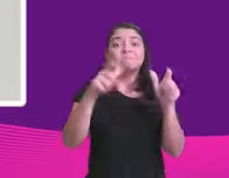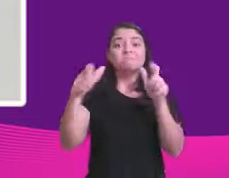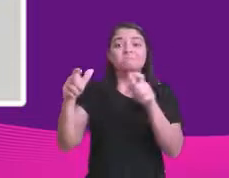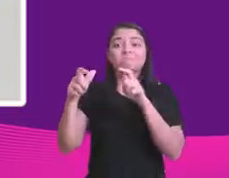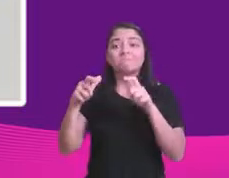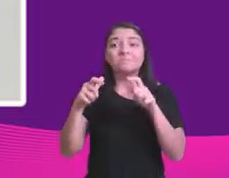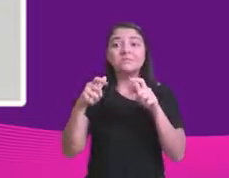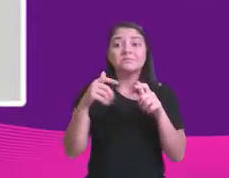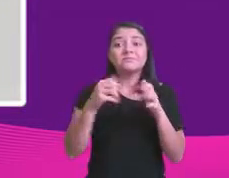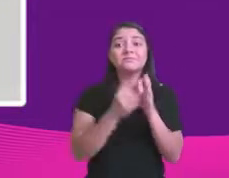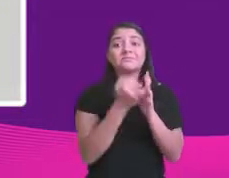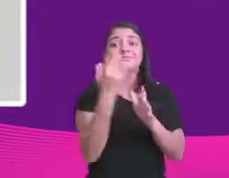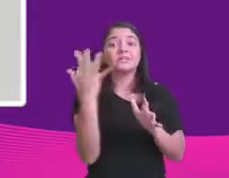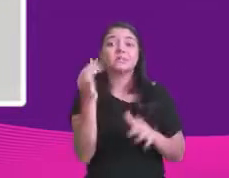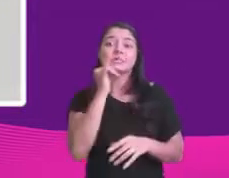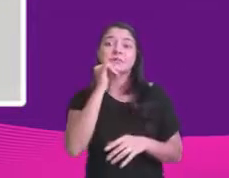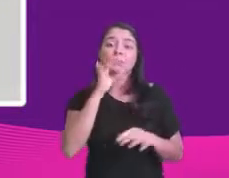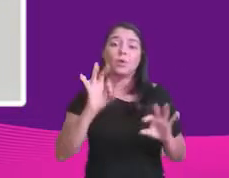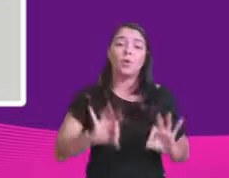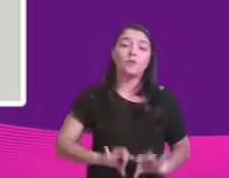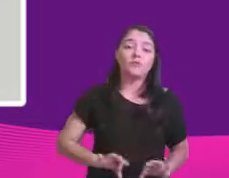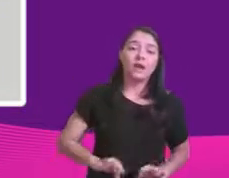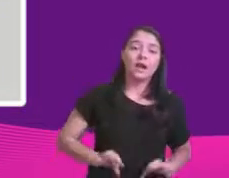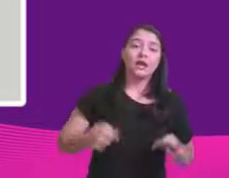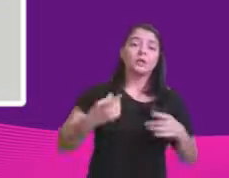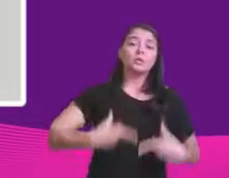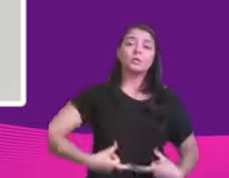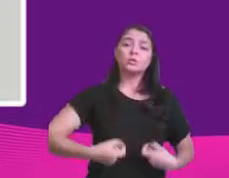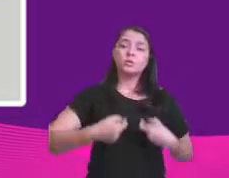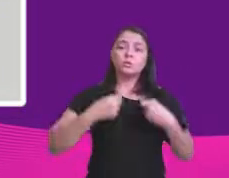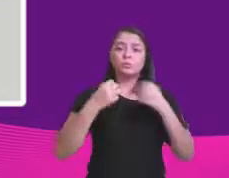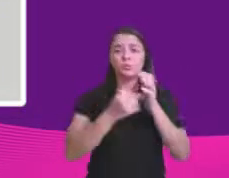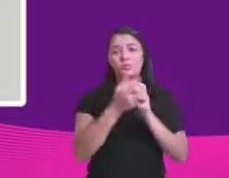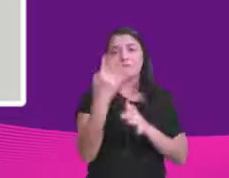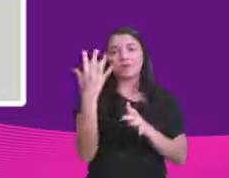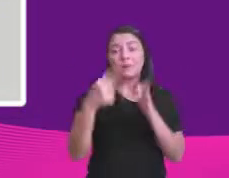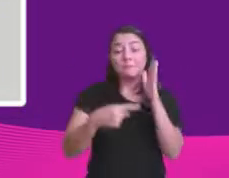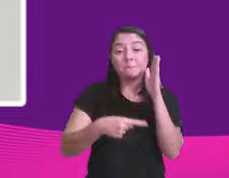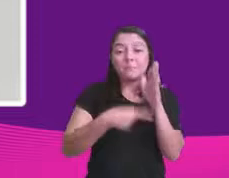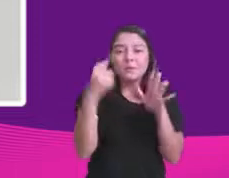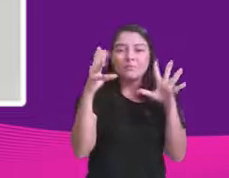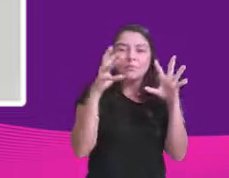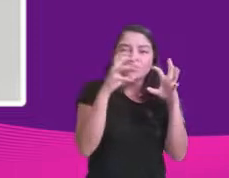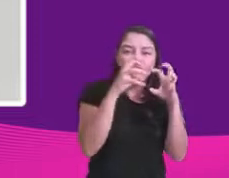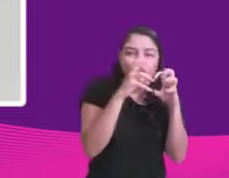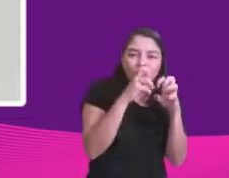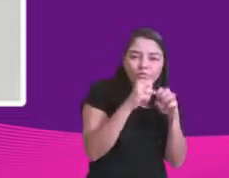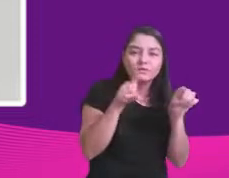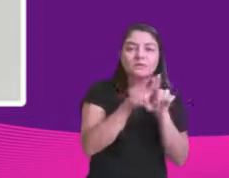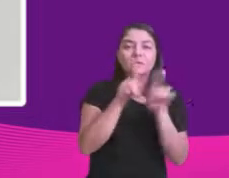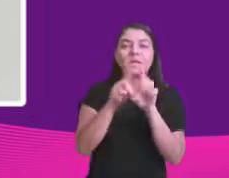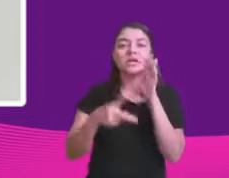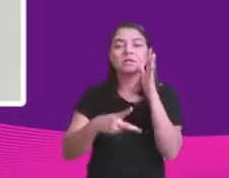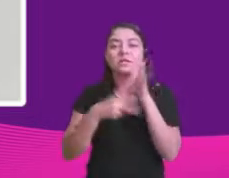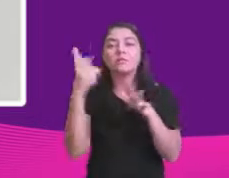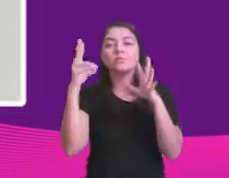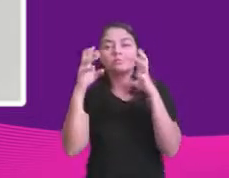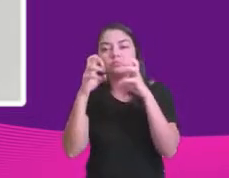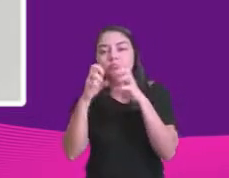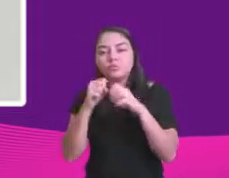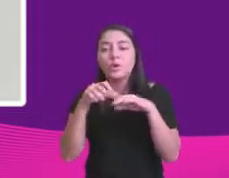ovário e nos outros tumores, então, tanto na primeira ressecção, na citorredução primária, na citorredução secundária, na